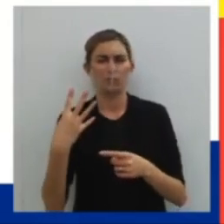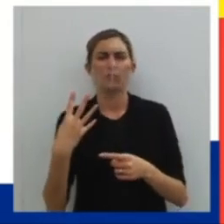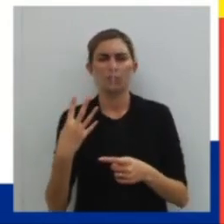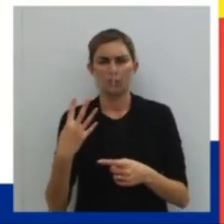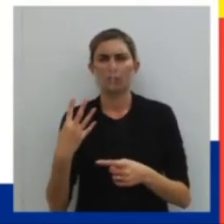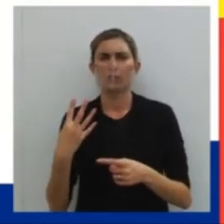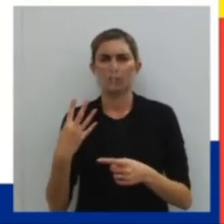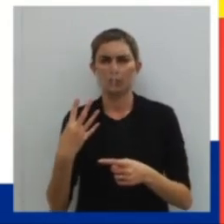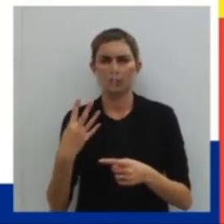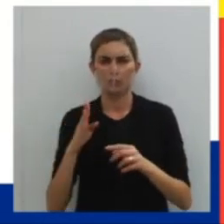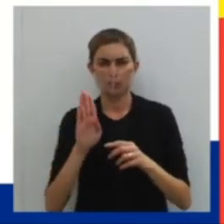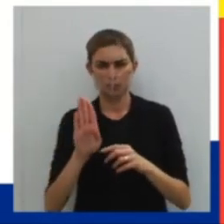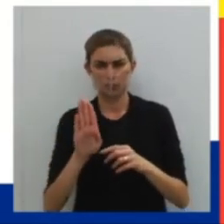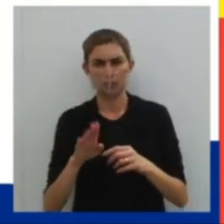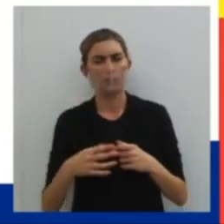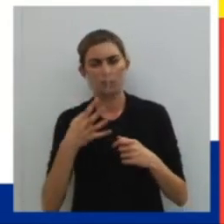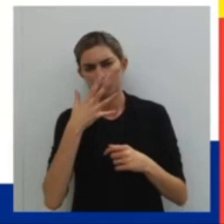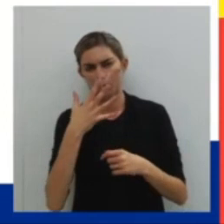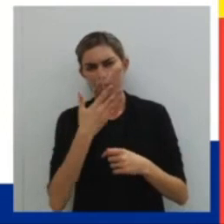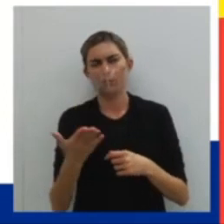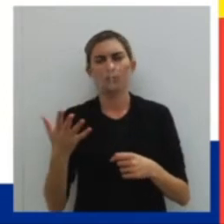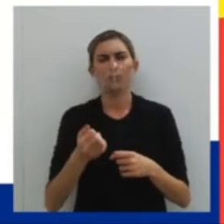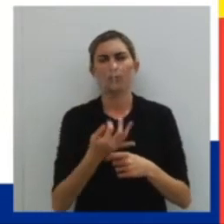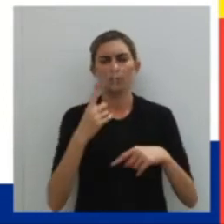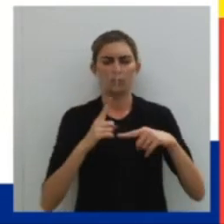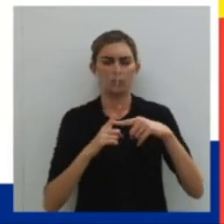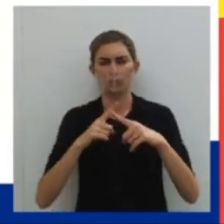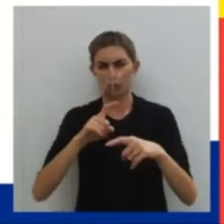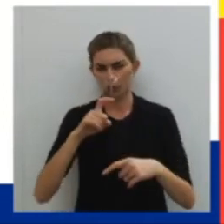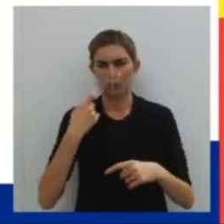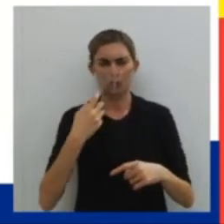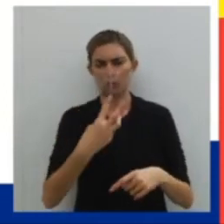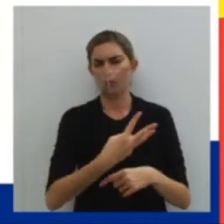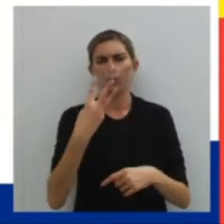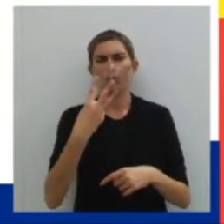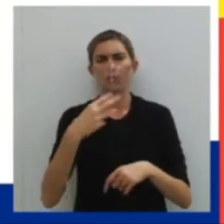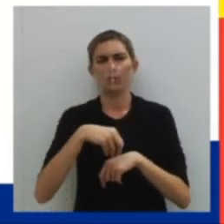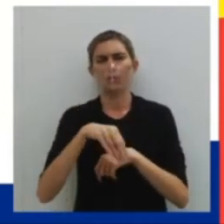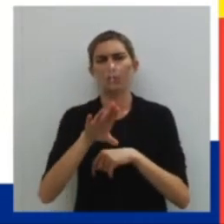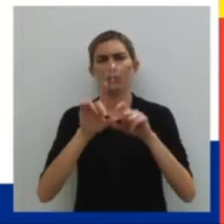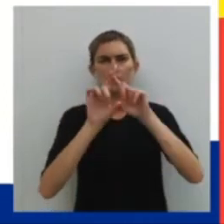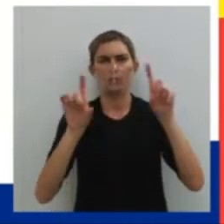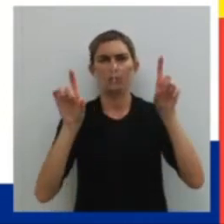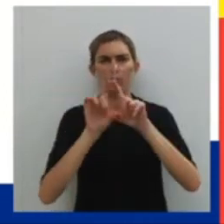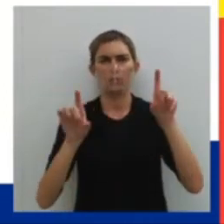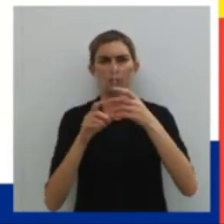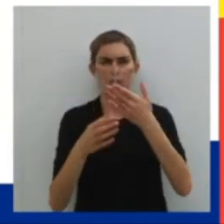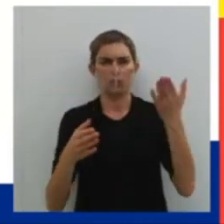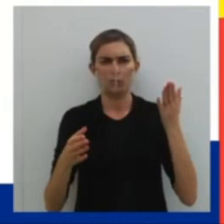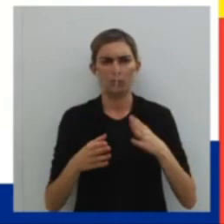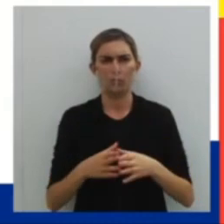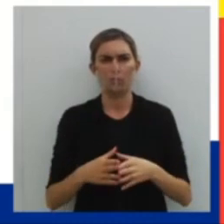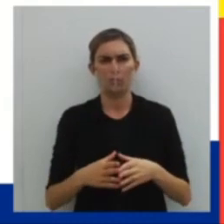elemento 4 do conjunto B. Observem que quando o X for 3, eu vou jogar na formulazinha aqui em cima. Ó. Deixa eu pegar